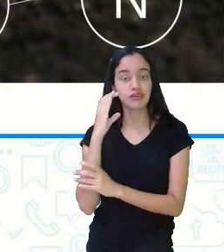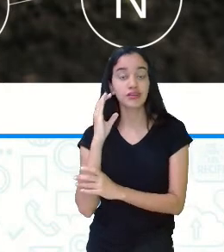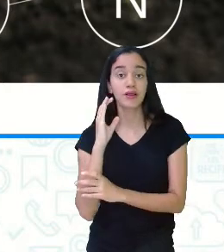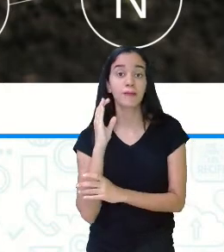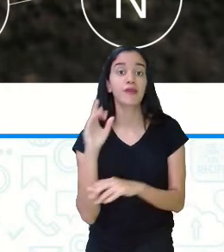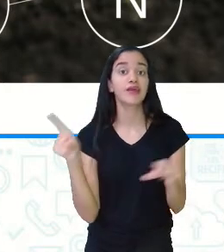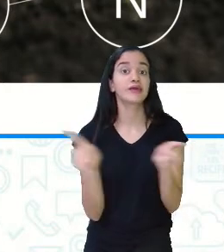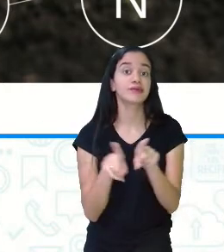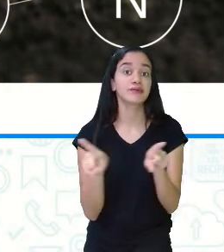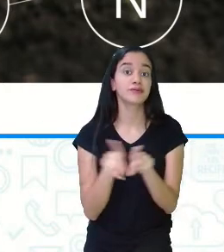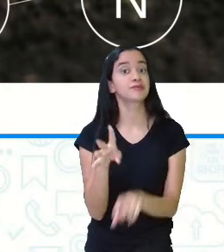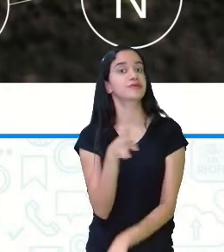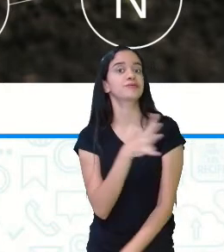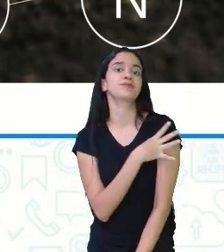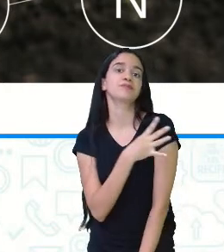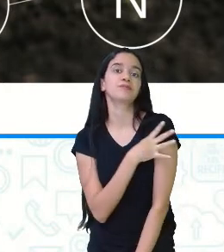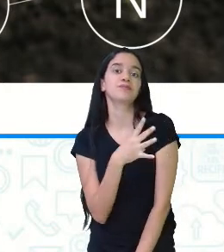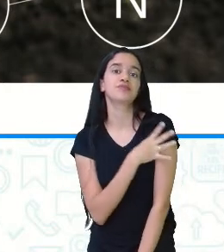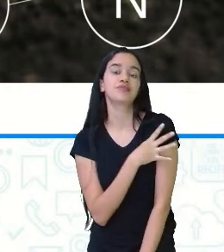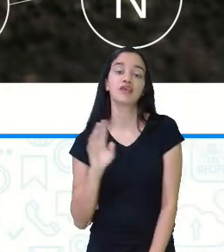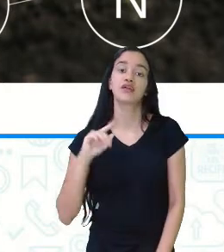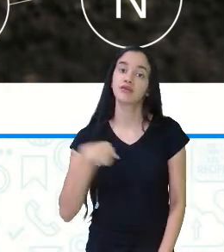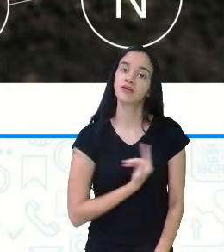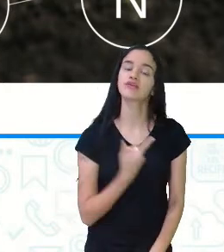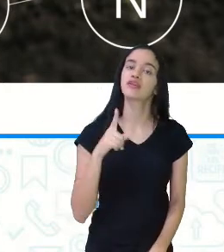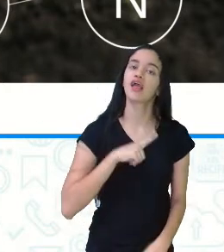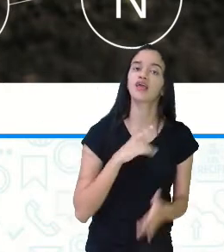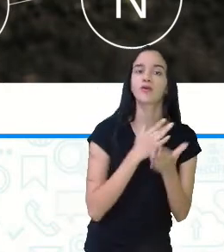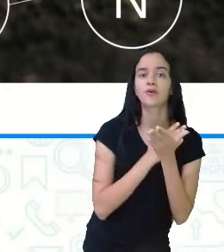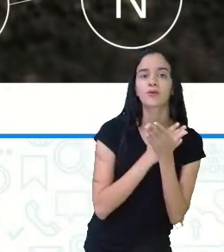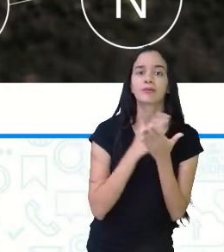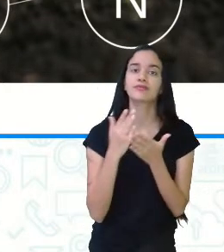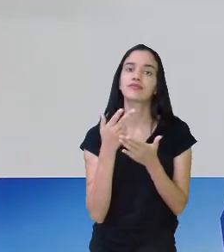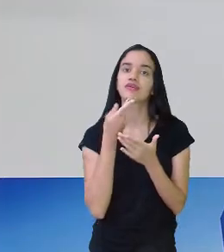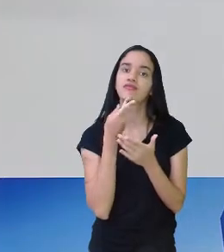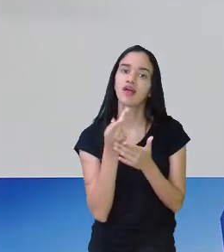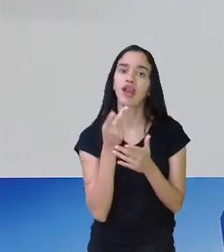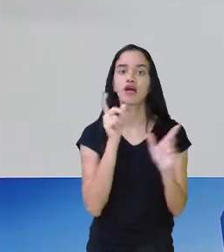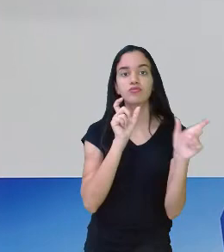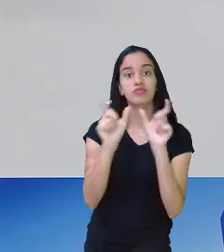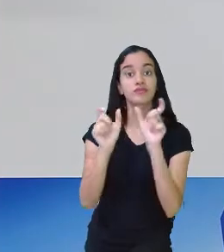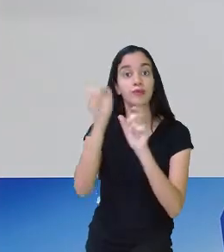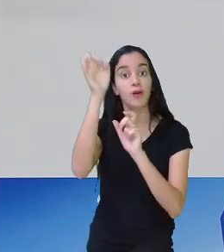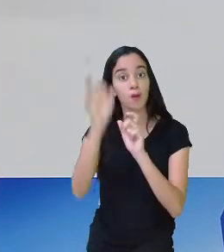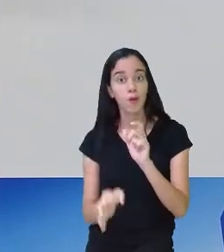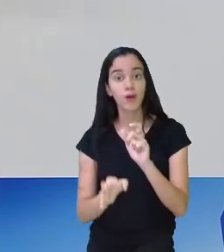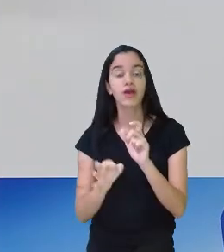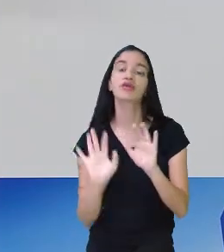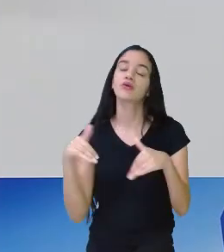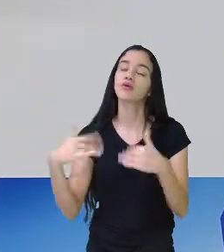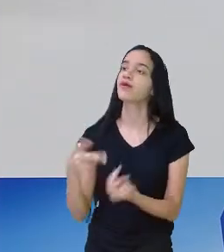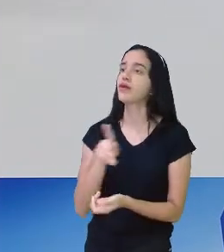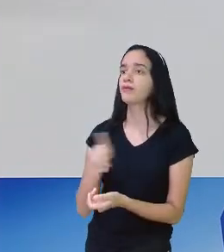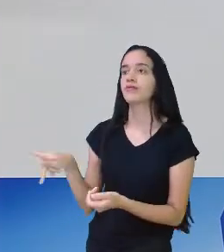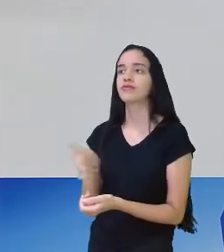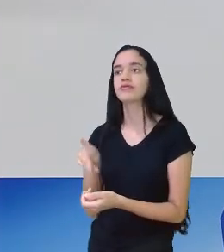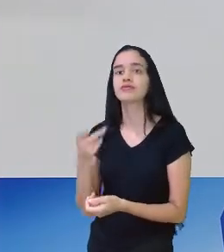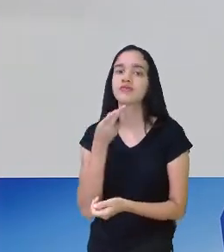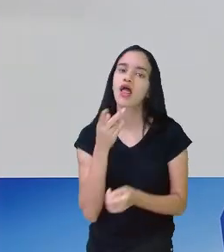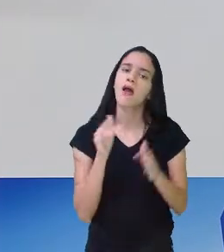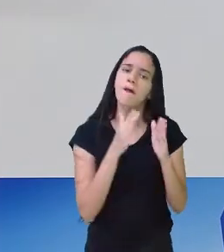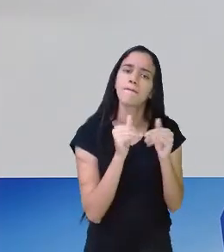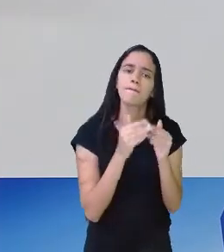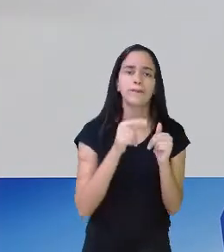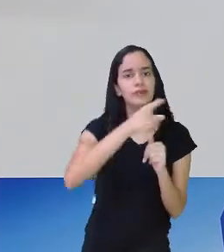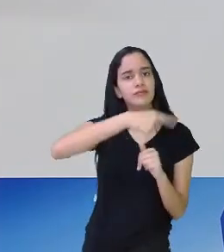gente está no 4º ano, então a gente tem que começar a falar os termos corretos. Como a professora Márcia sempre pede para